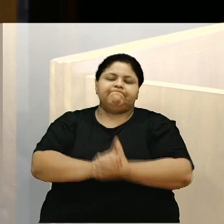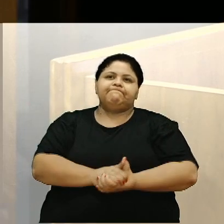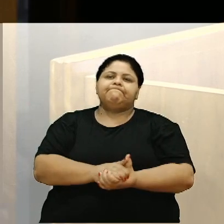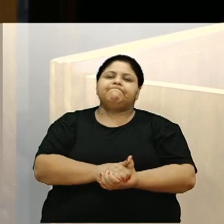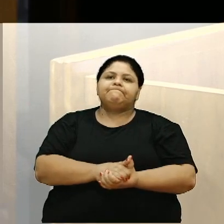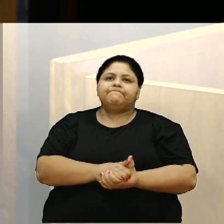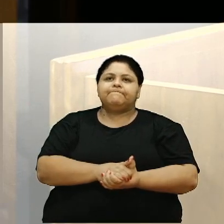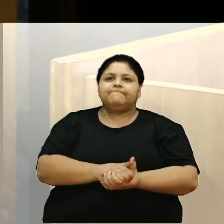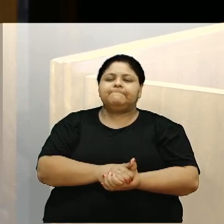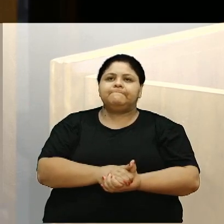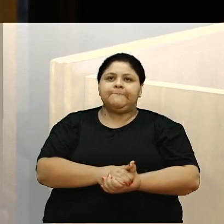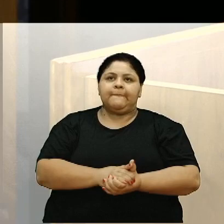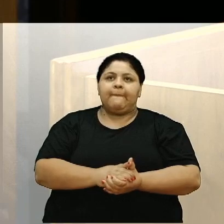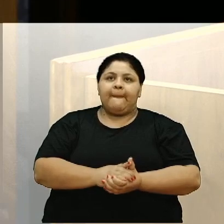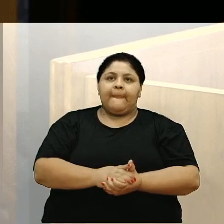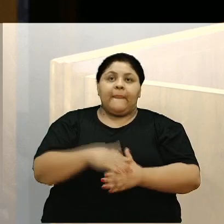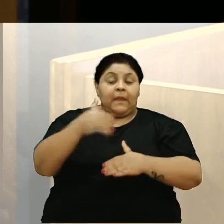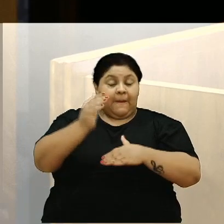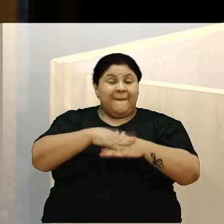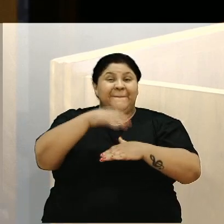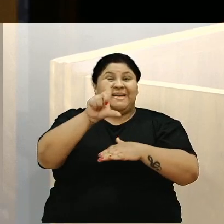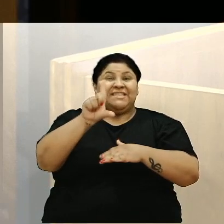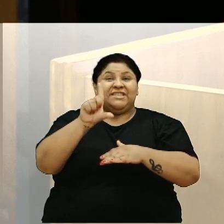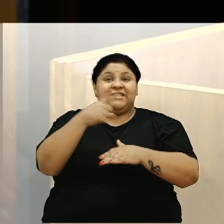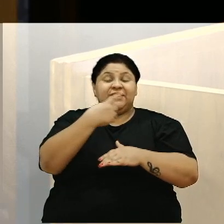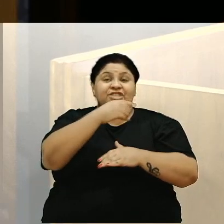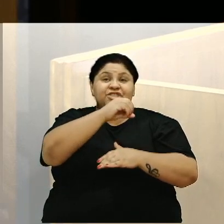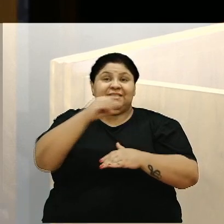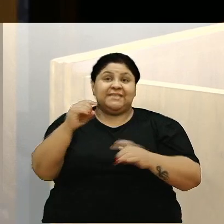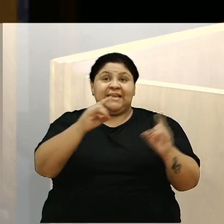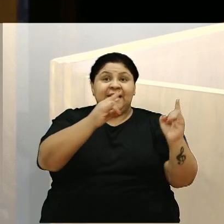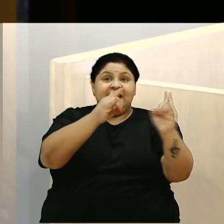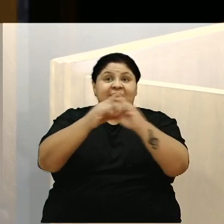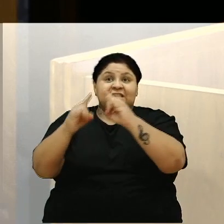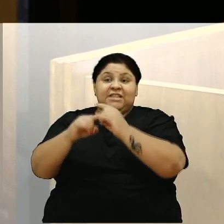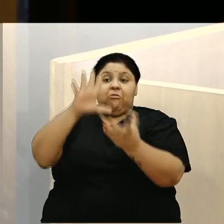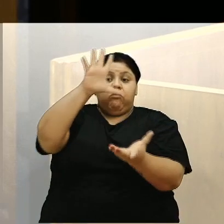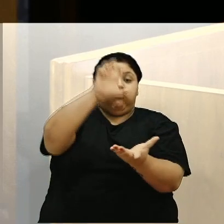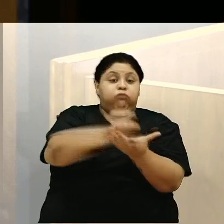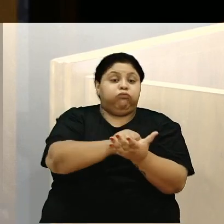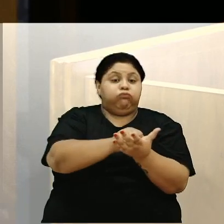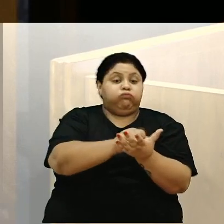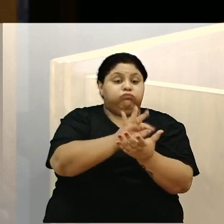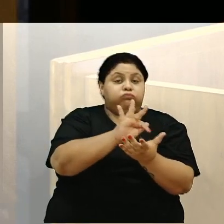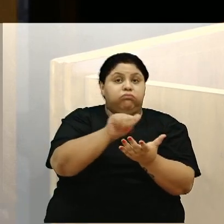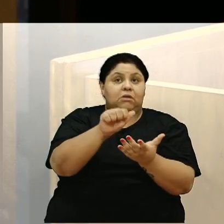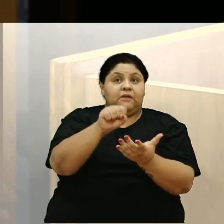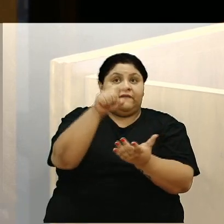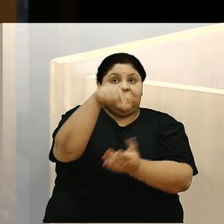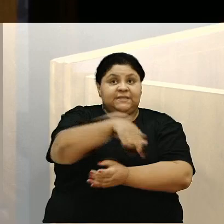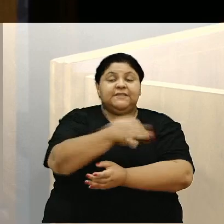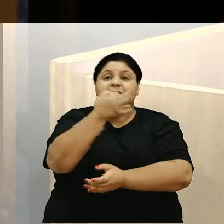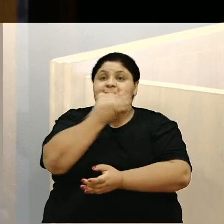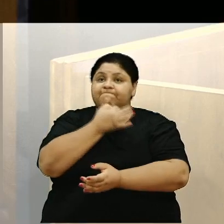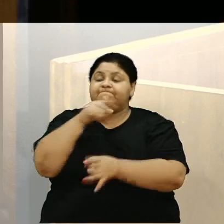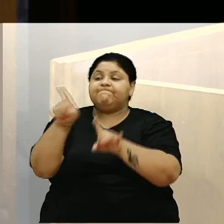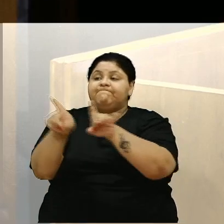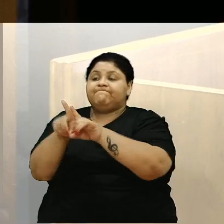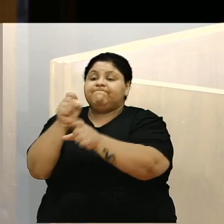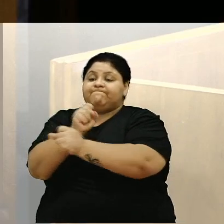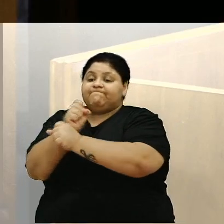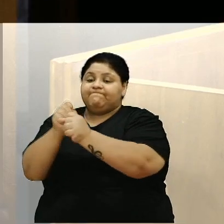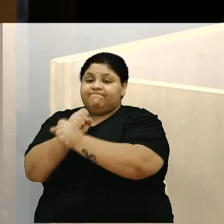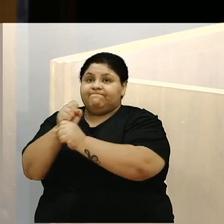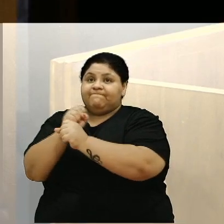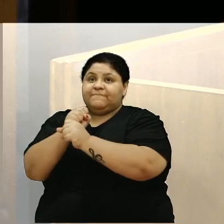Há mais de 100 entidades cadastradas junto à Fundação Caxias e este ano também os atingidos pelas